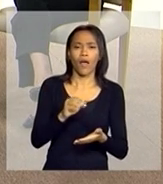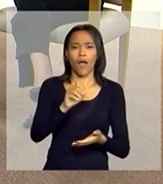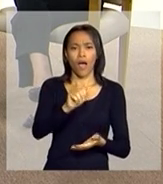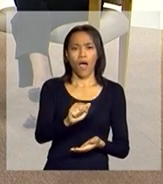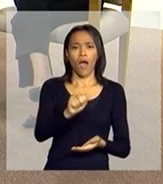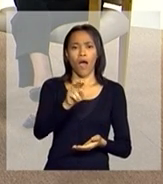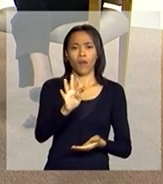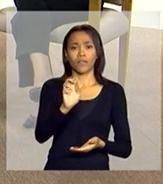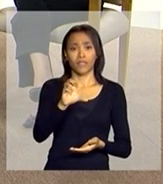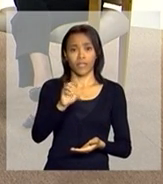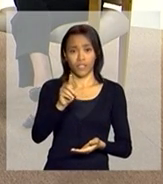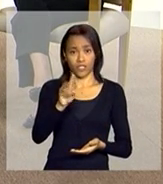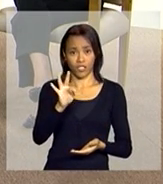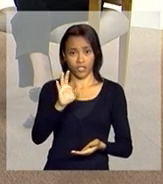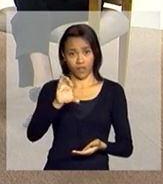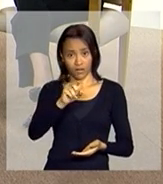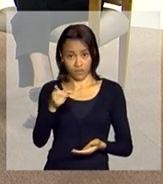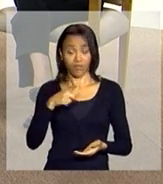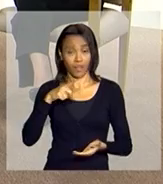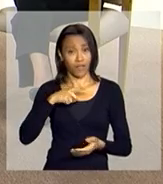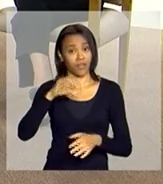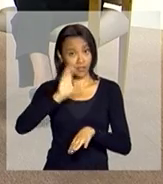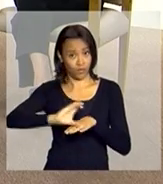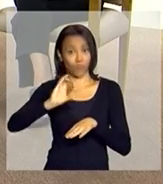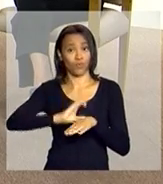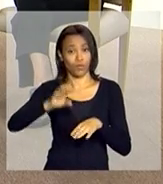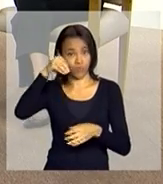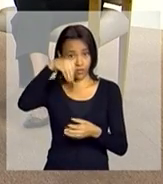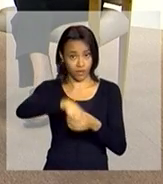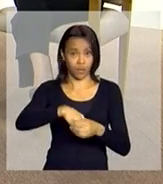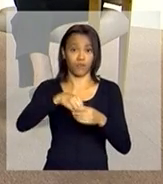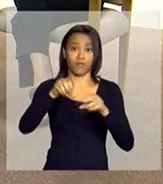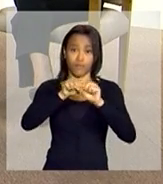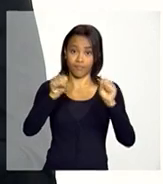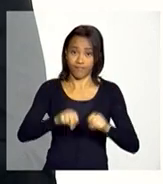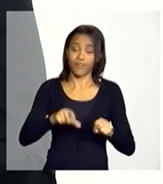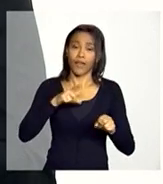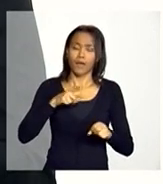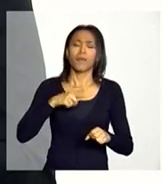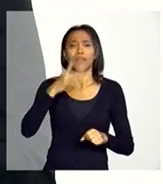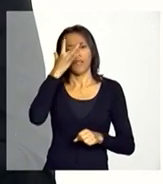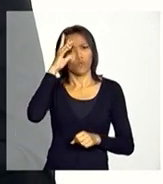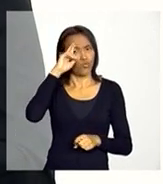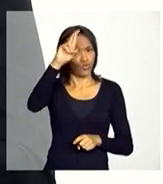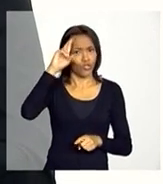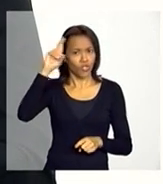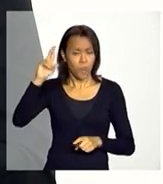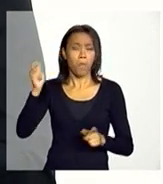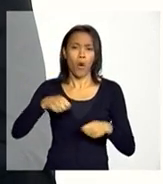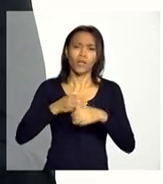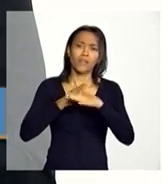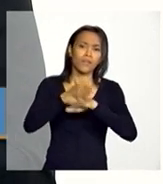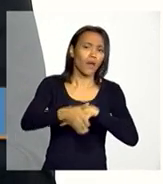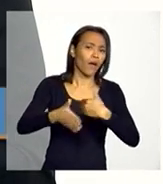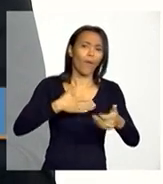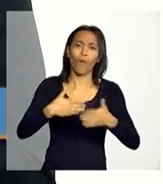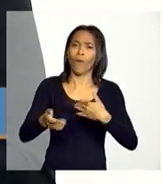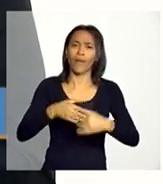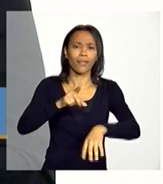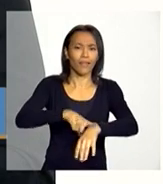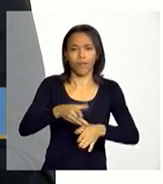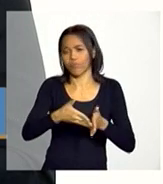eh existe esse curso de autenticação que os gestores podem acessar qualquer período ele tá sempre